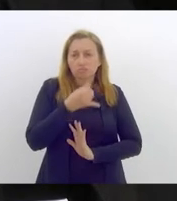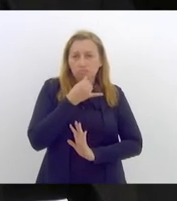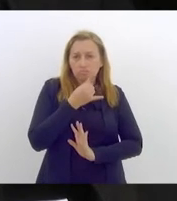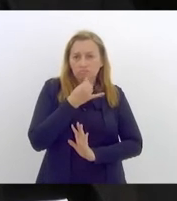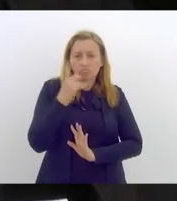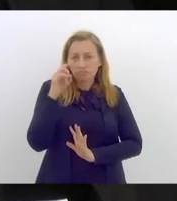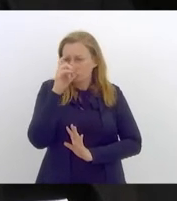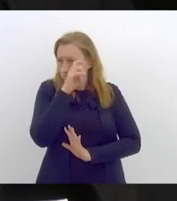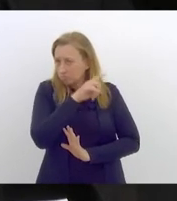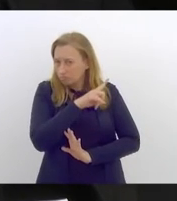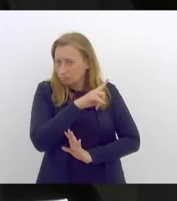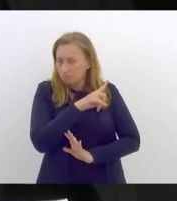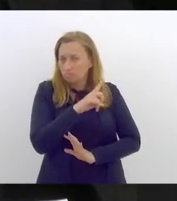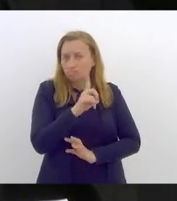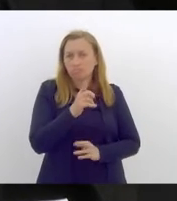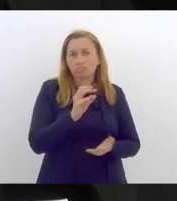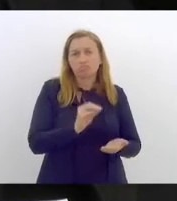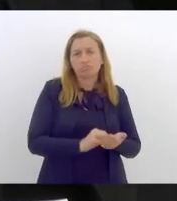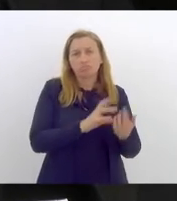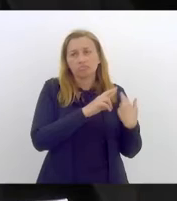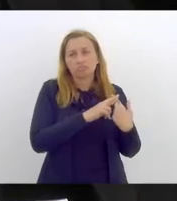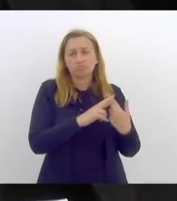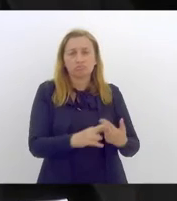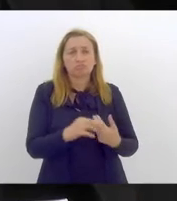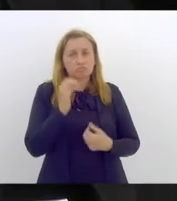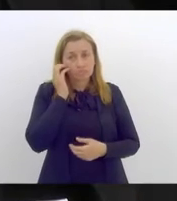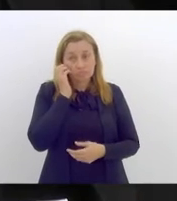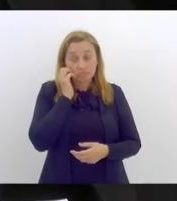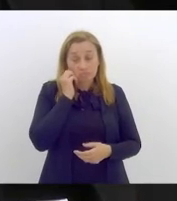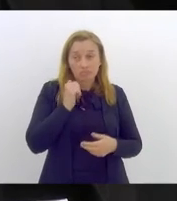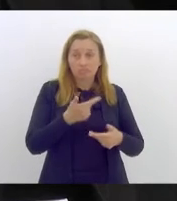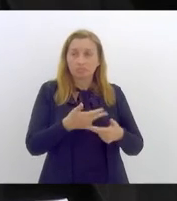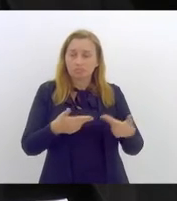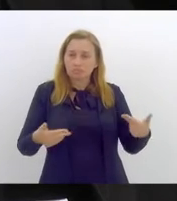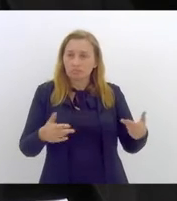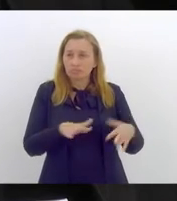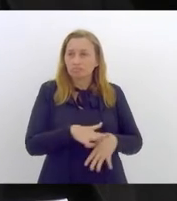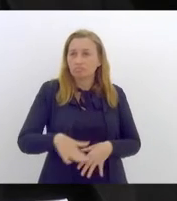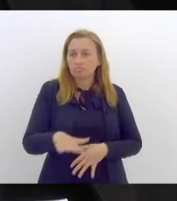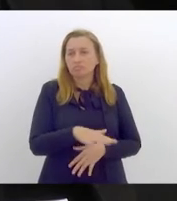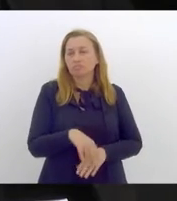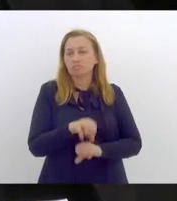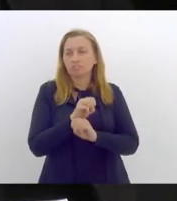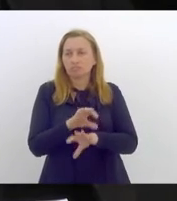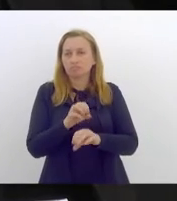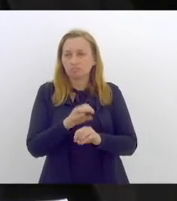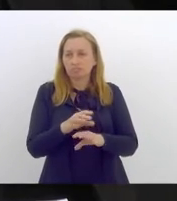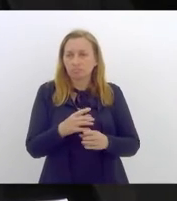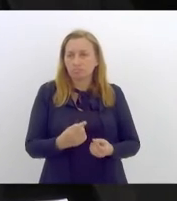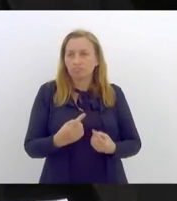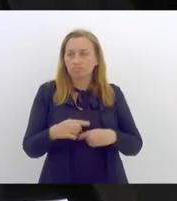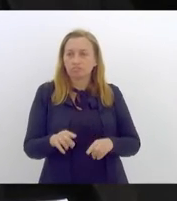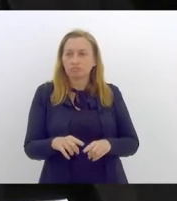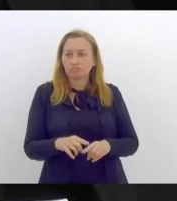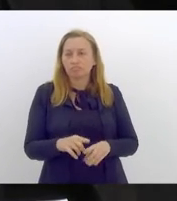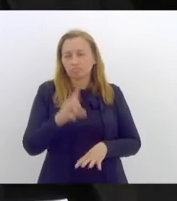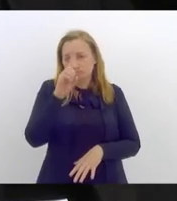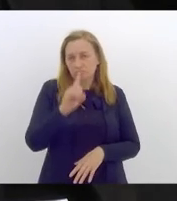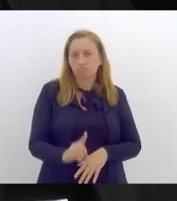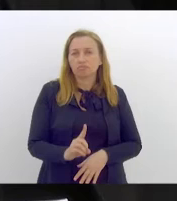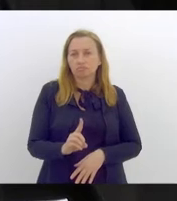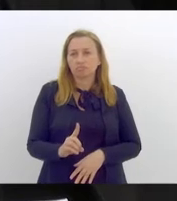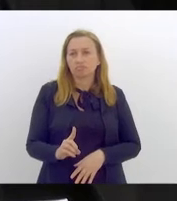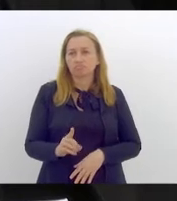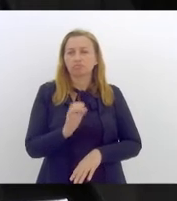tão duras, tão irresponsáveis, em vários aspectos da educação, que têm que ser enfrentados e tratados como prioridade